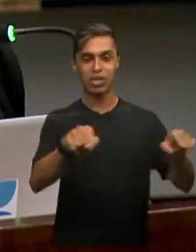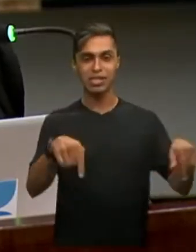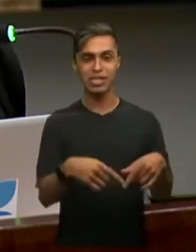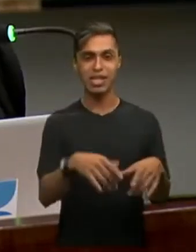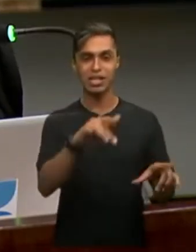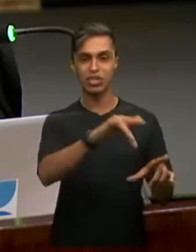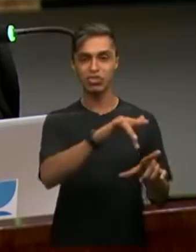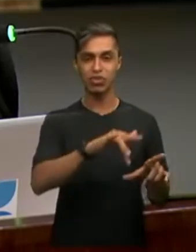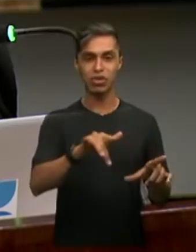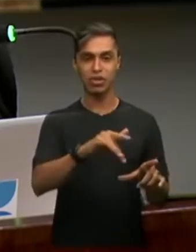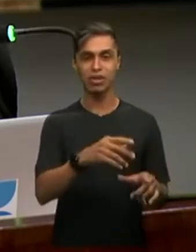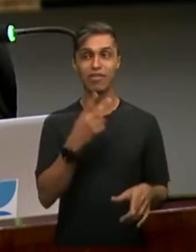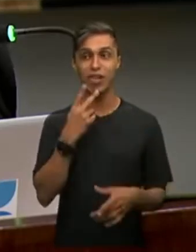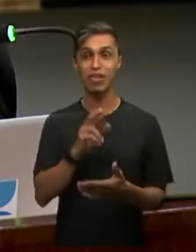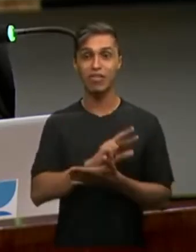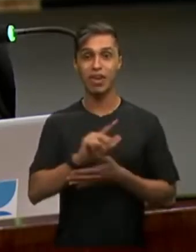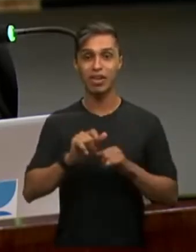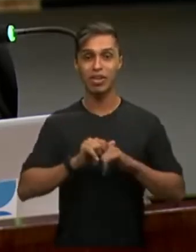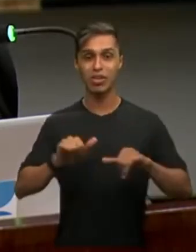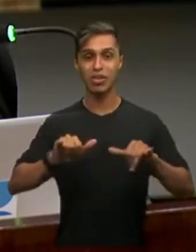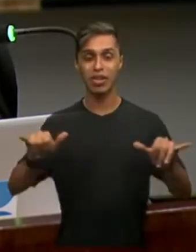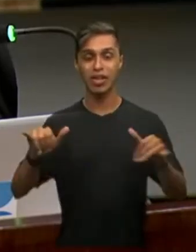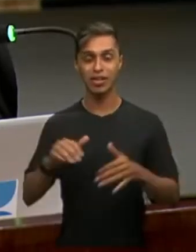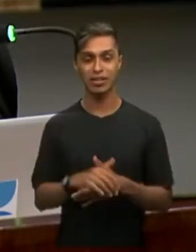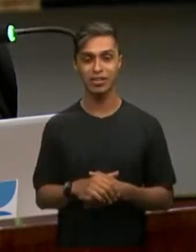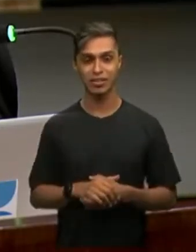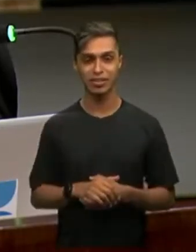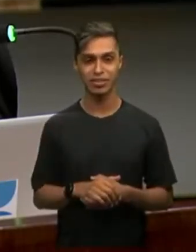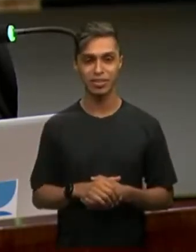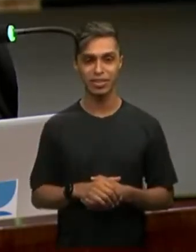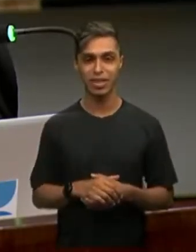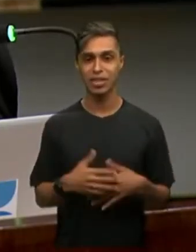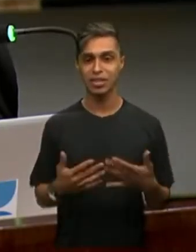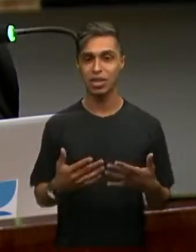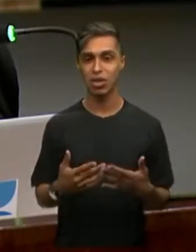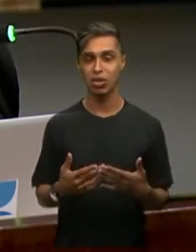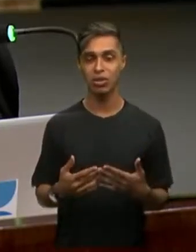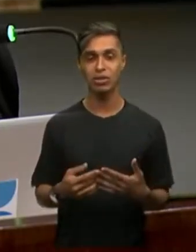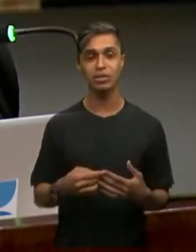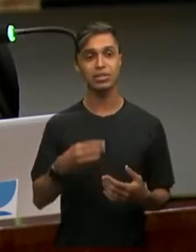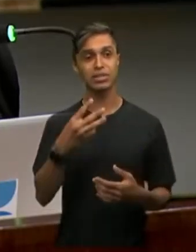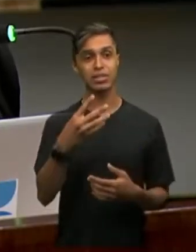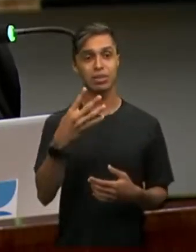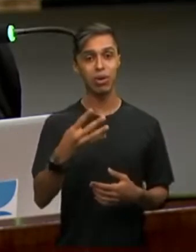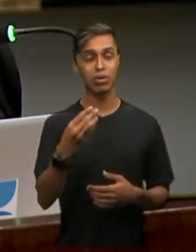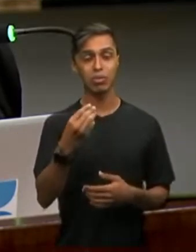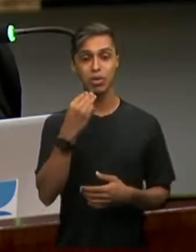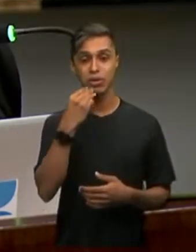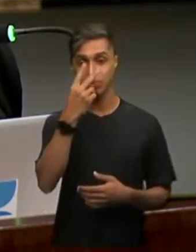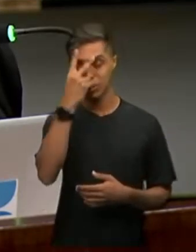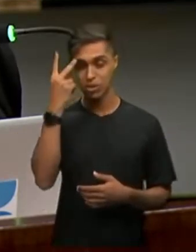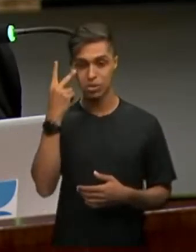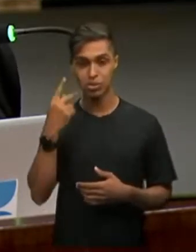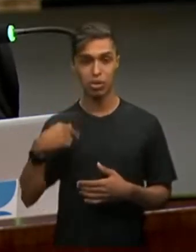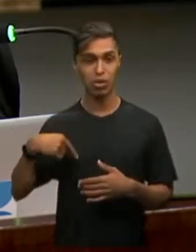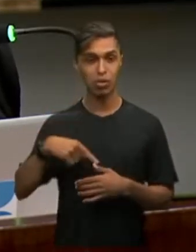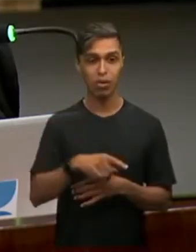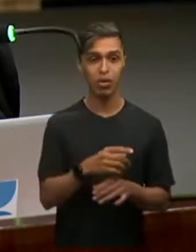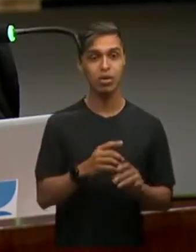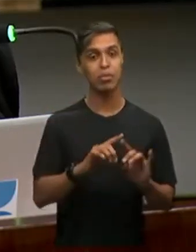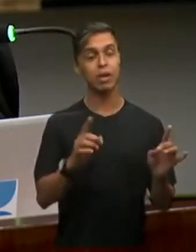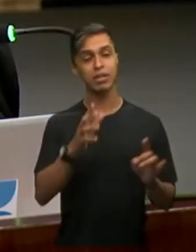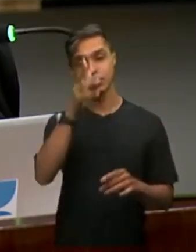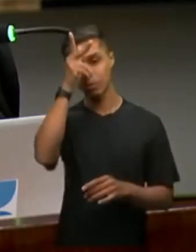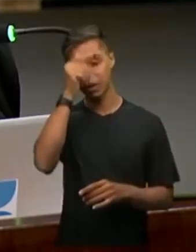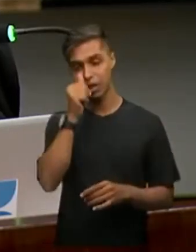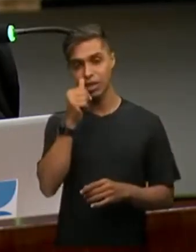várias vezes repetido isso quando a notícia num pleito que leva quase 34 milhões de pessoas à urnas é que uma galinha